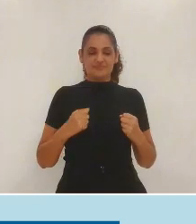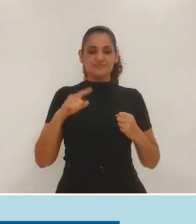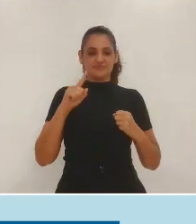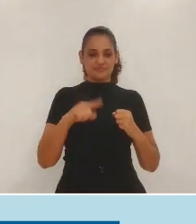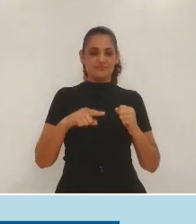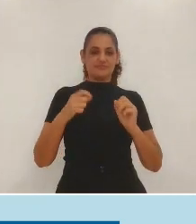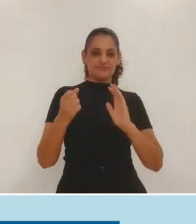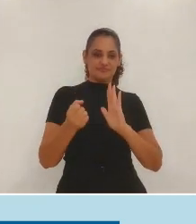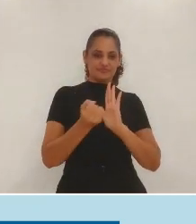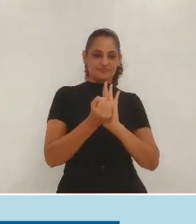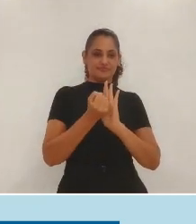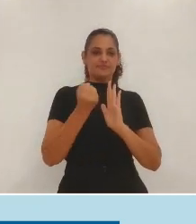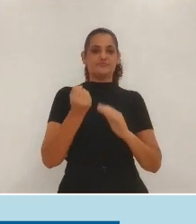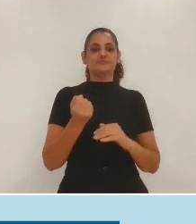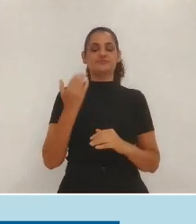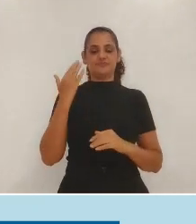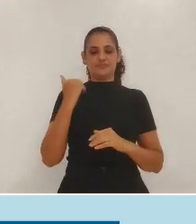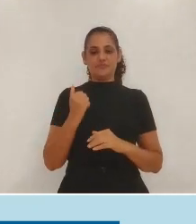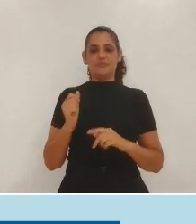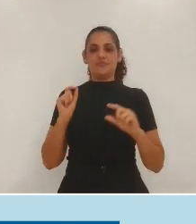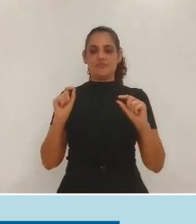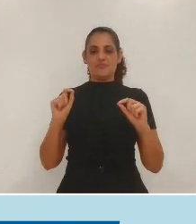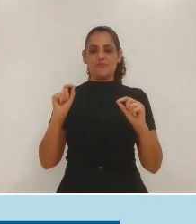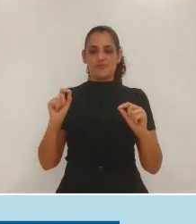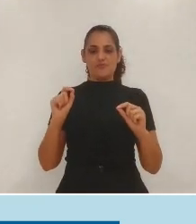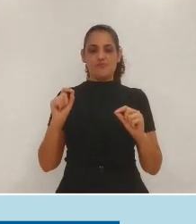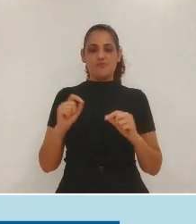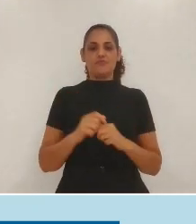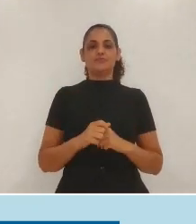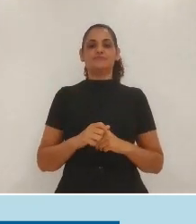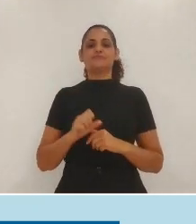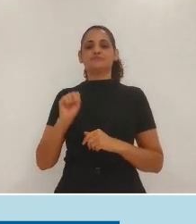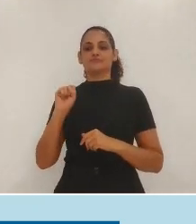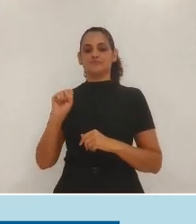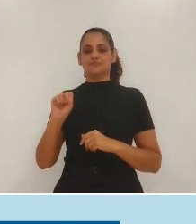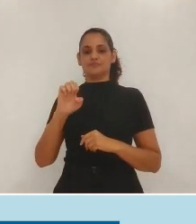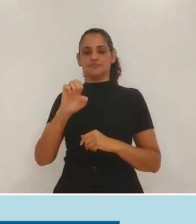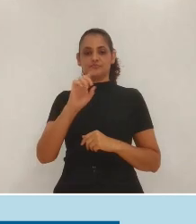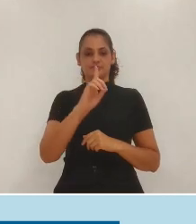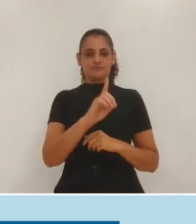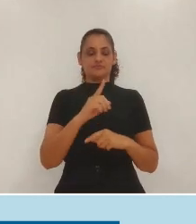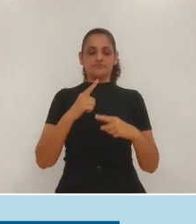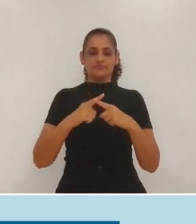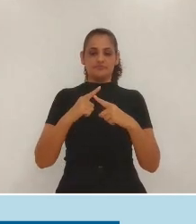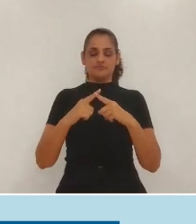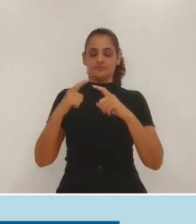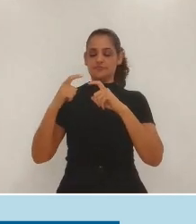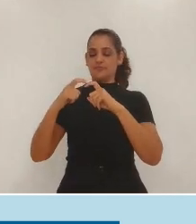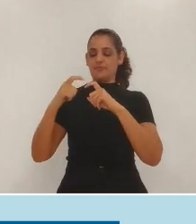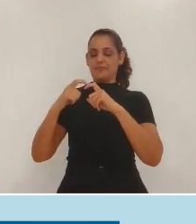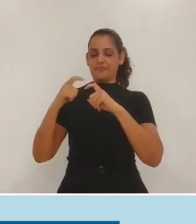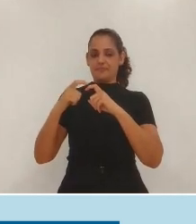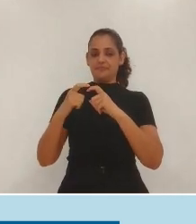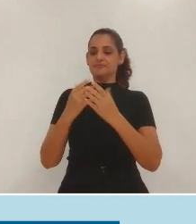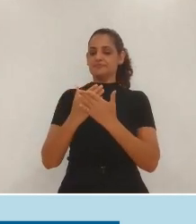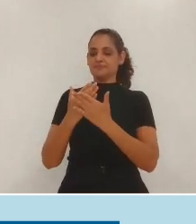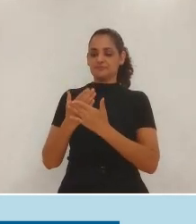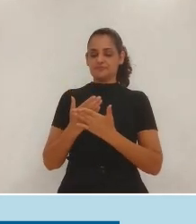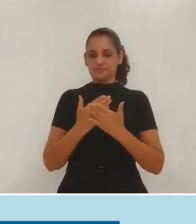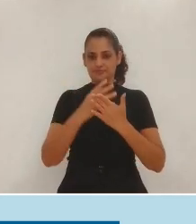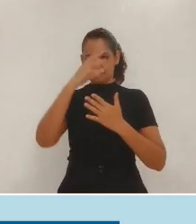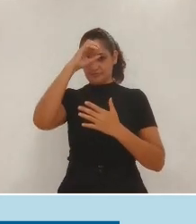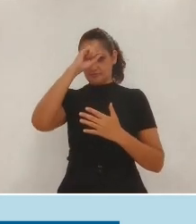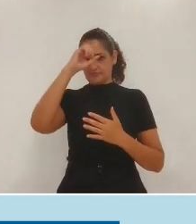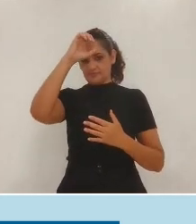símbolo reconhecido ali da síndrome de Ehlers-Danlos. Por quê? Porque na medicina, os estudantes, eles aprendem uma